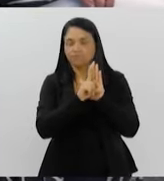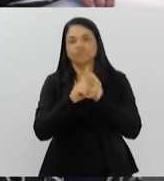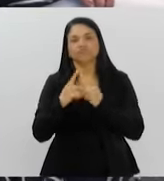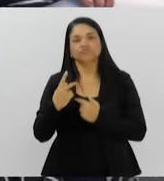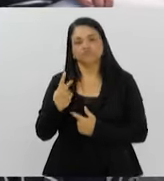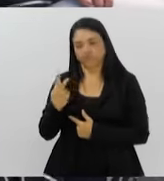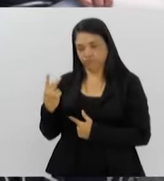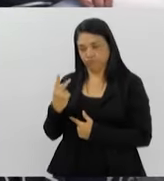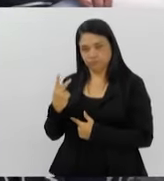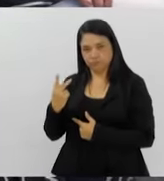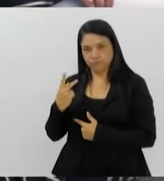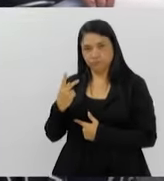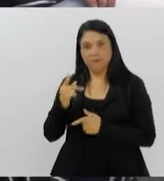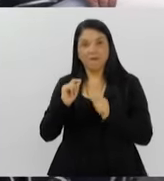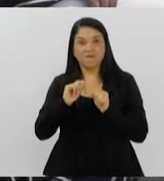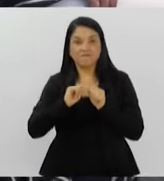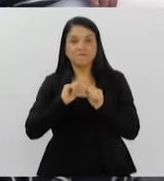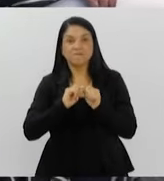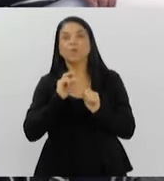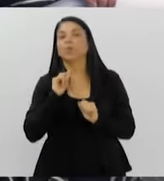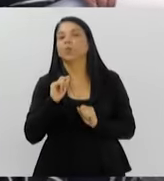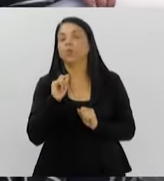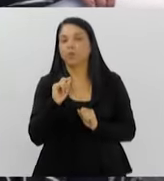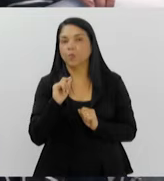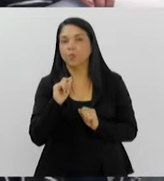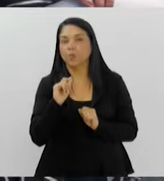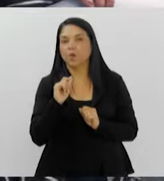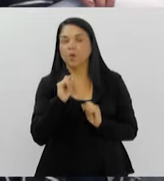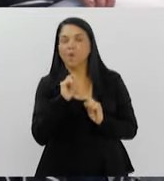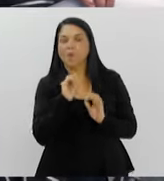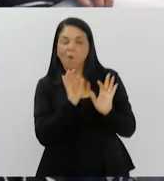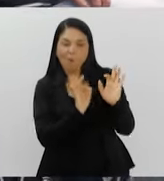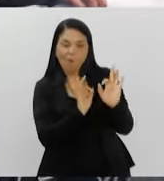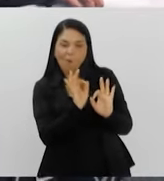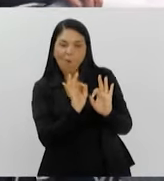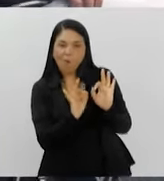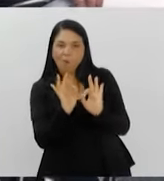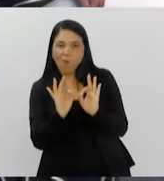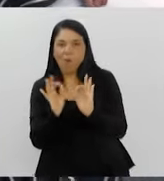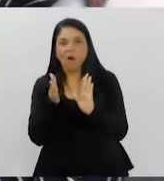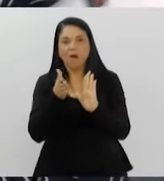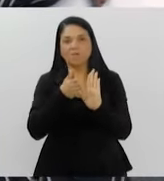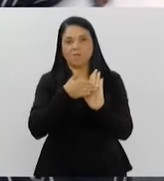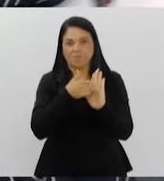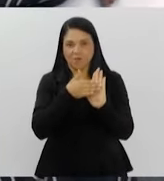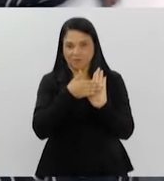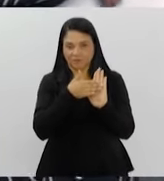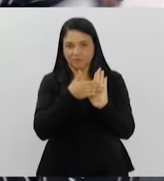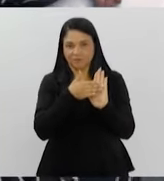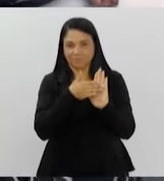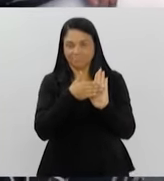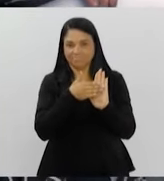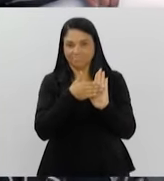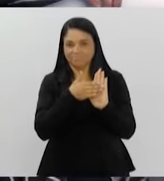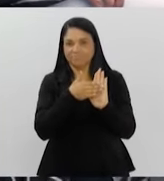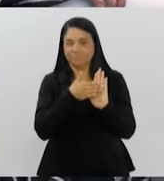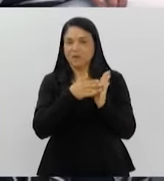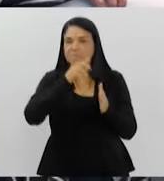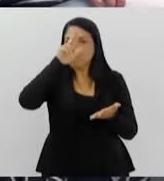procurou fazer foi dar organicidade essa proposta para que ela fosse